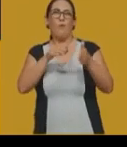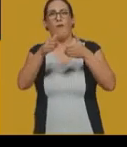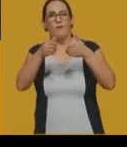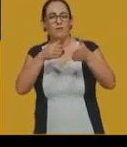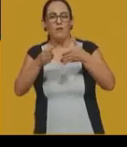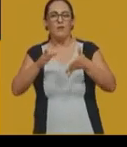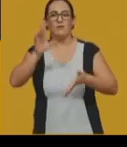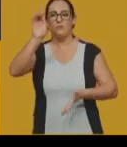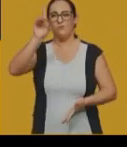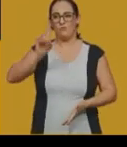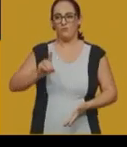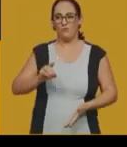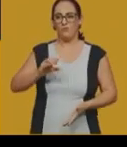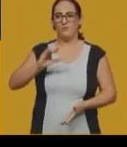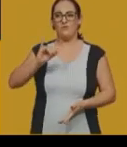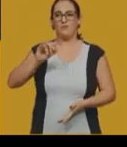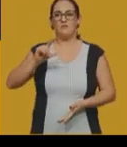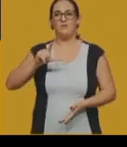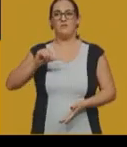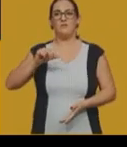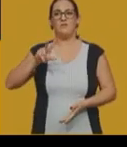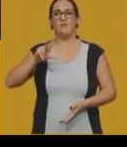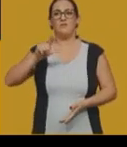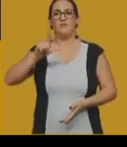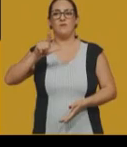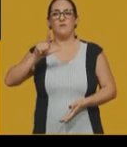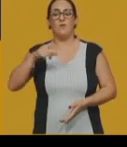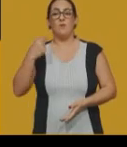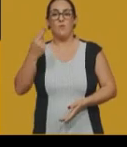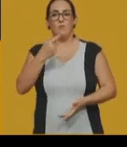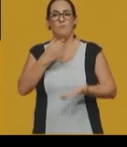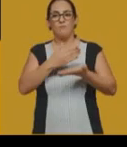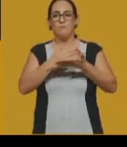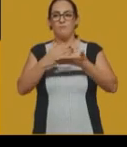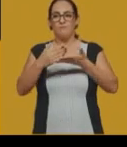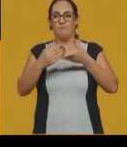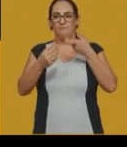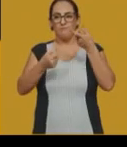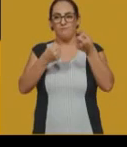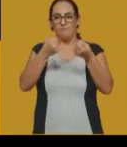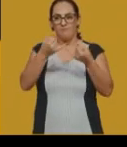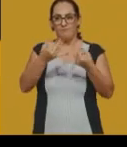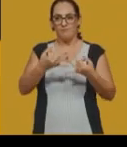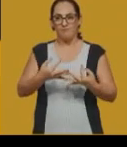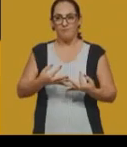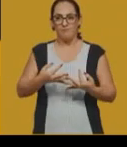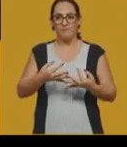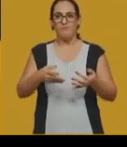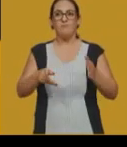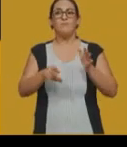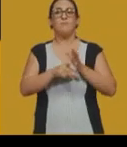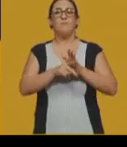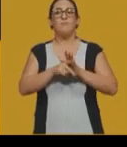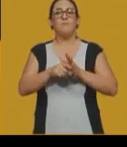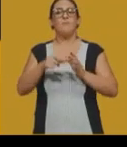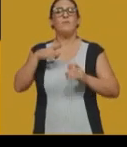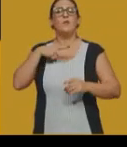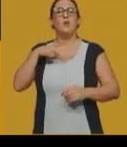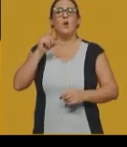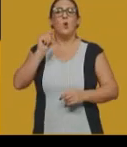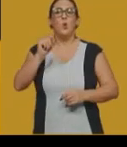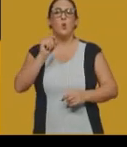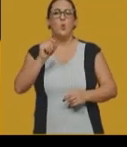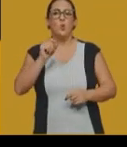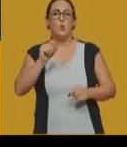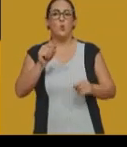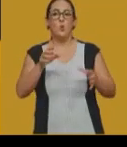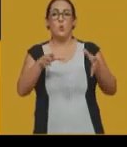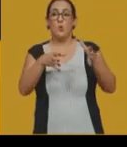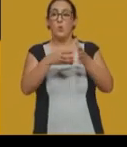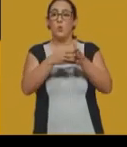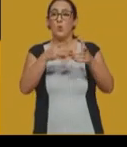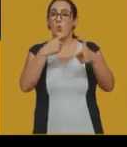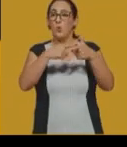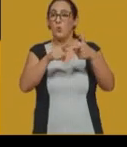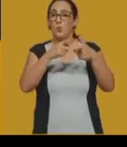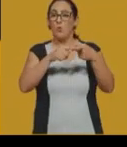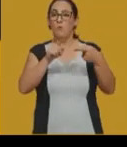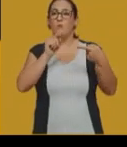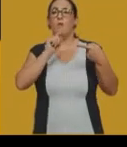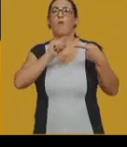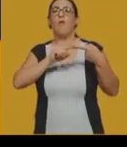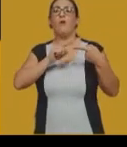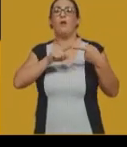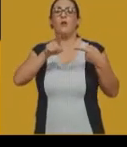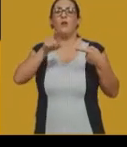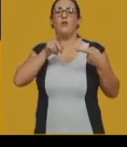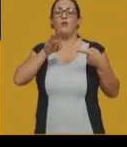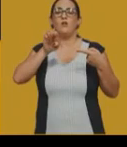esses direitos civis que a gente começou falando. Então, isso gera situações como xenofobia, como o racismo, que nós já tratamos, né, a questão de